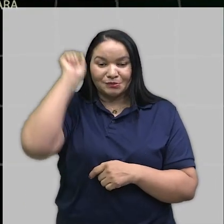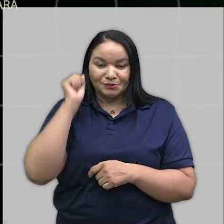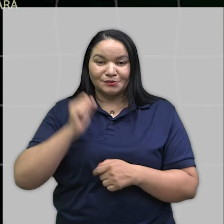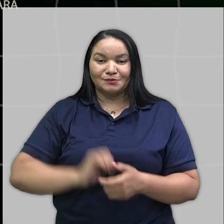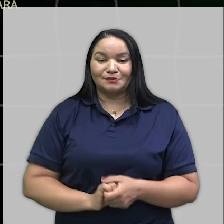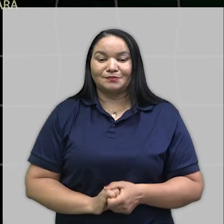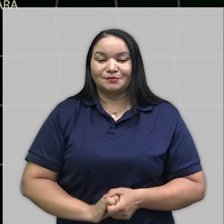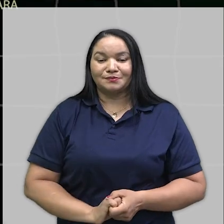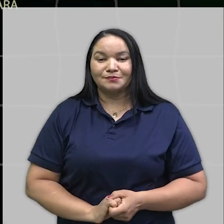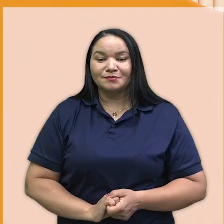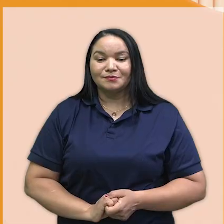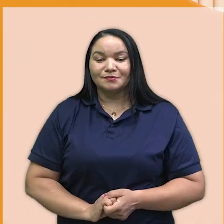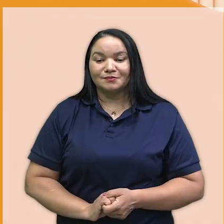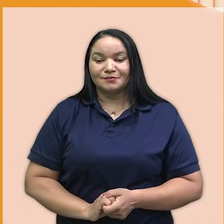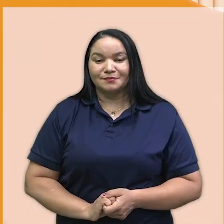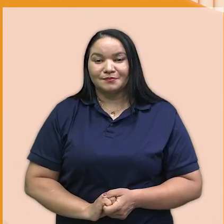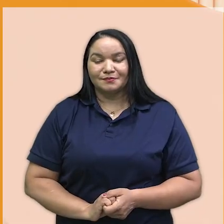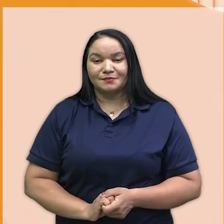Amazonas.